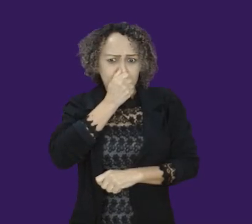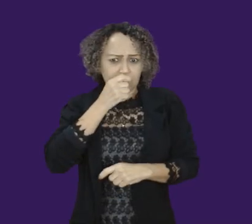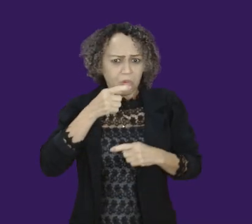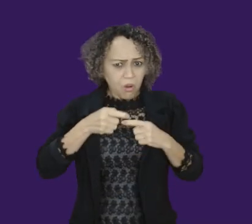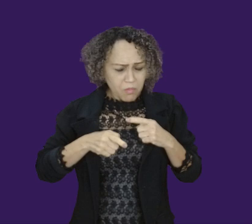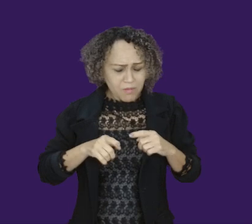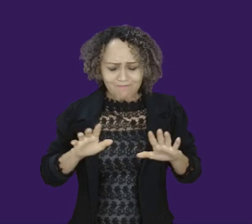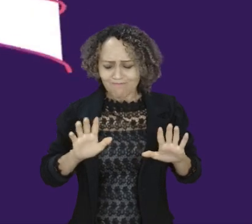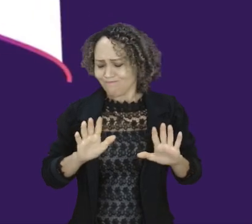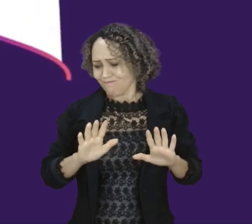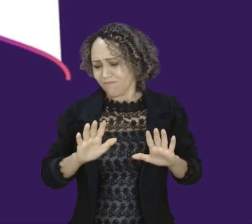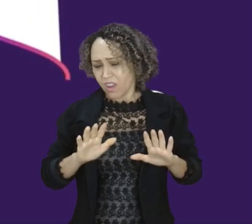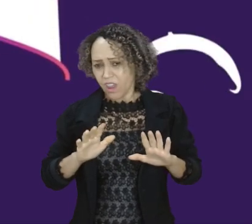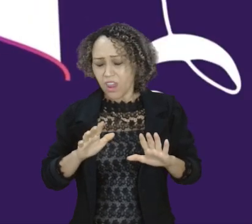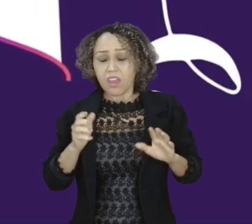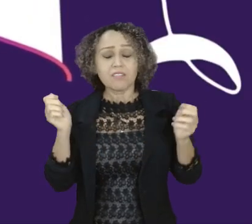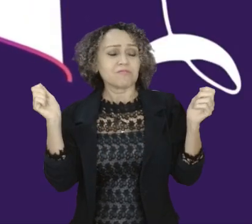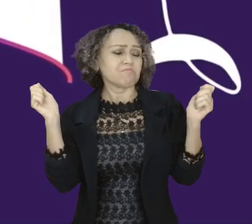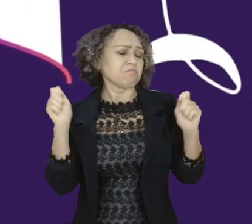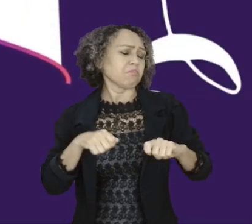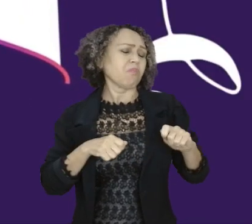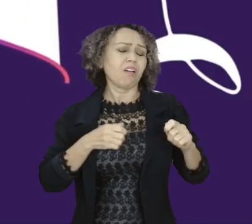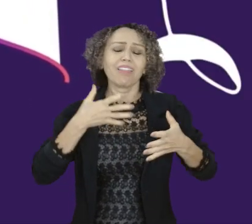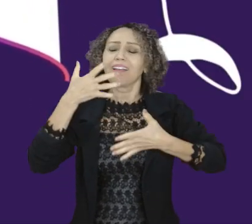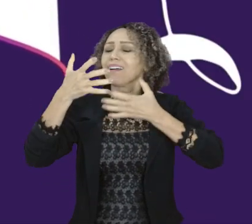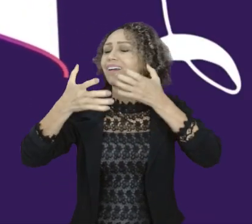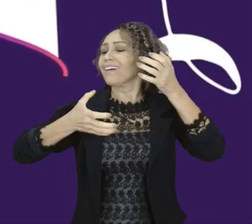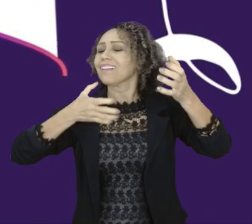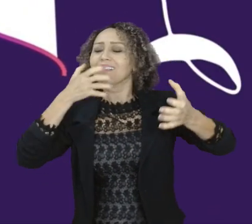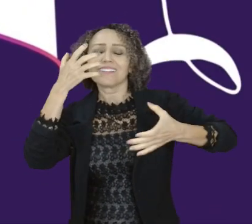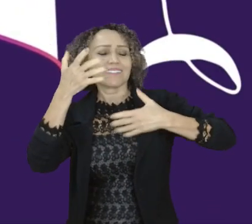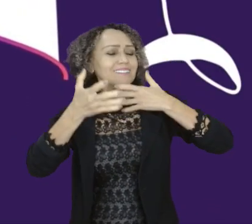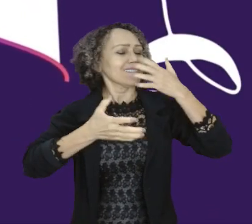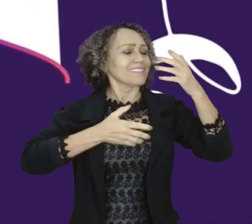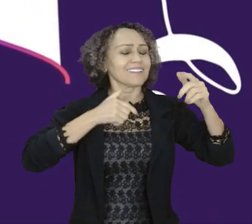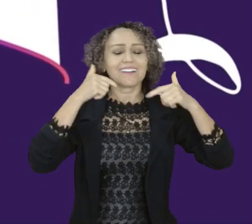Ninguém vai me impedir de cantar e lutar.